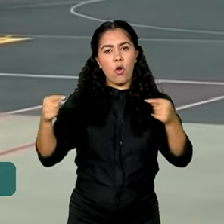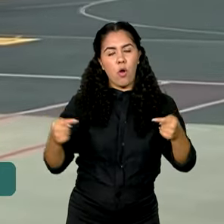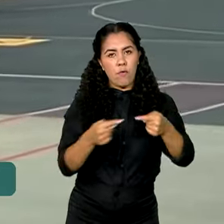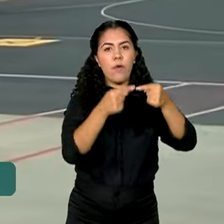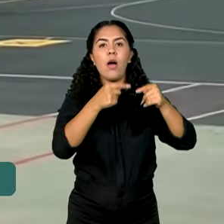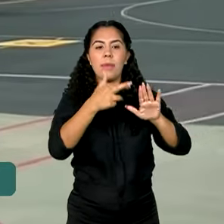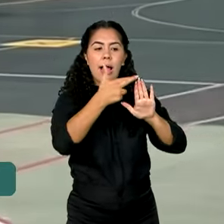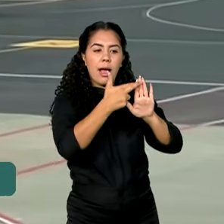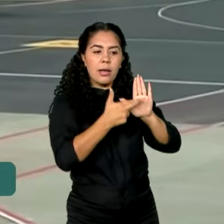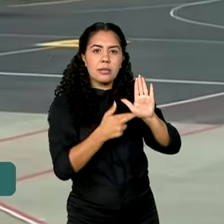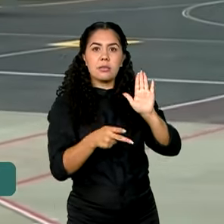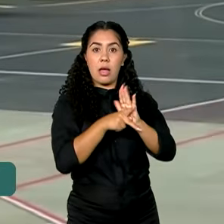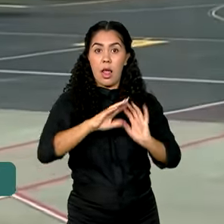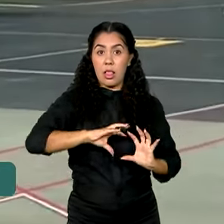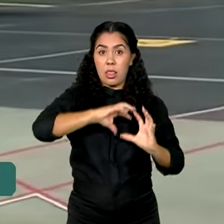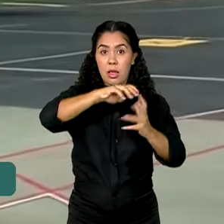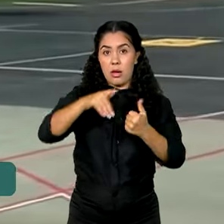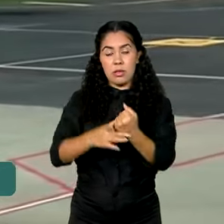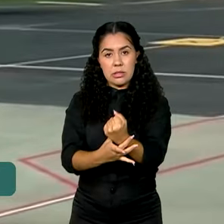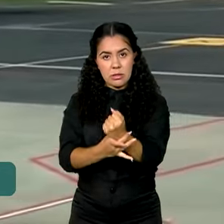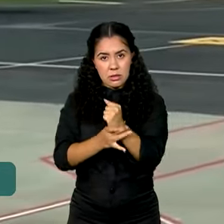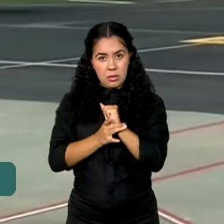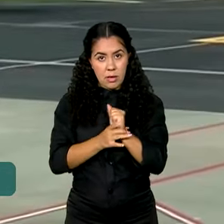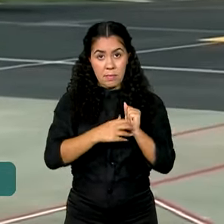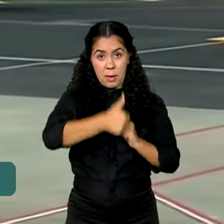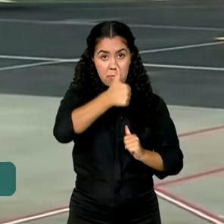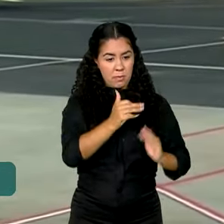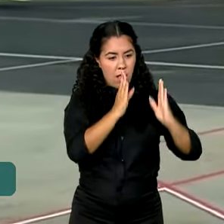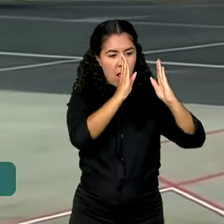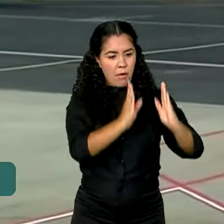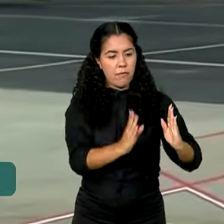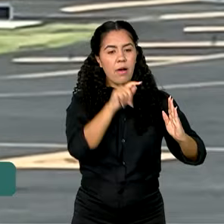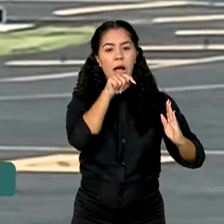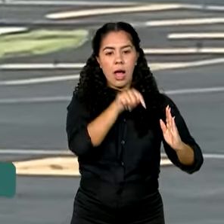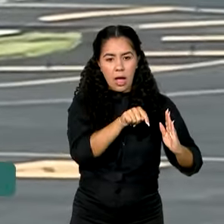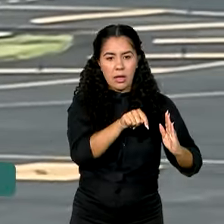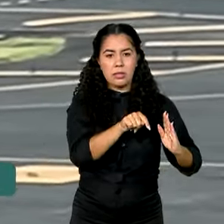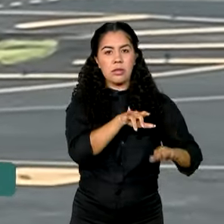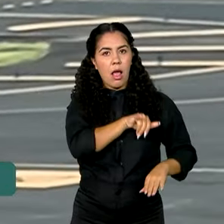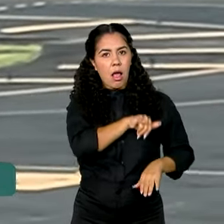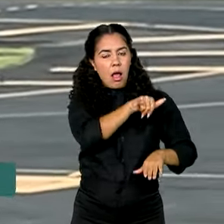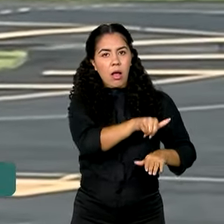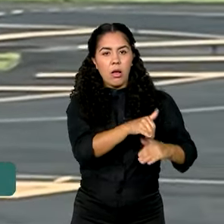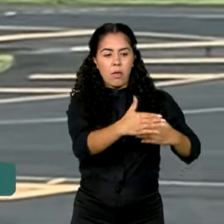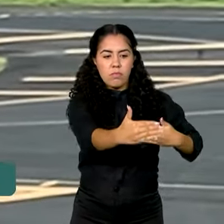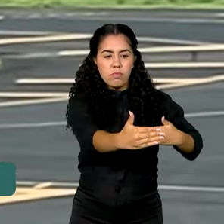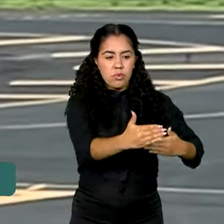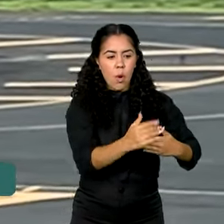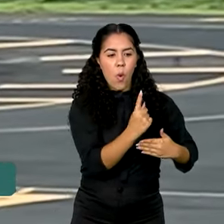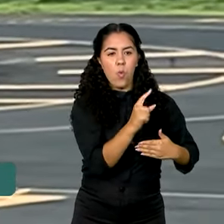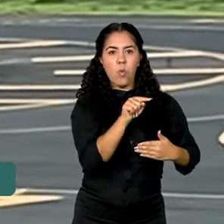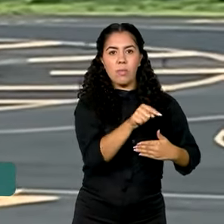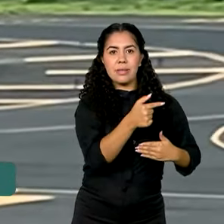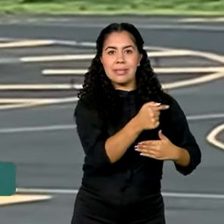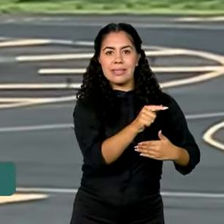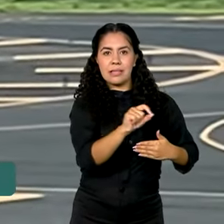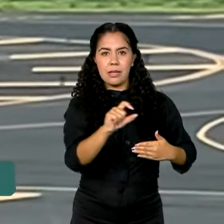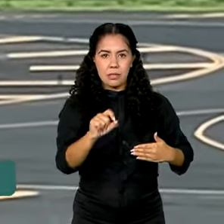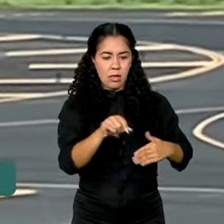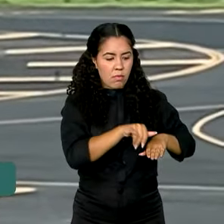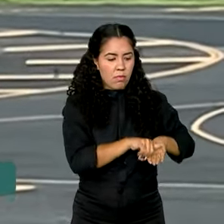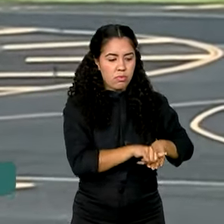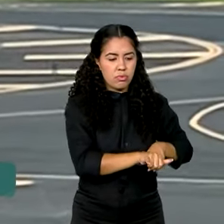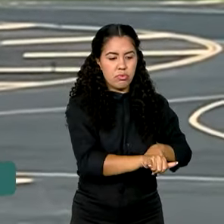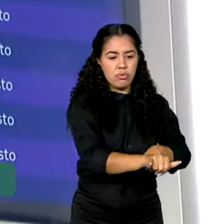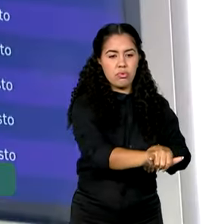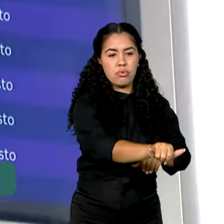segurança. Durante a primeira fase, as aeronaves utilizam pista reduzida de 1.730 metros e a